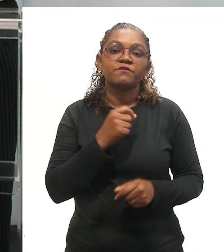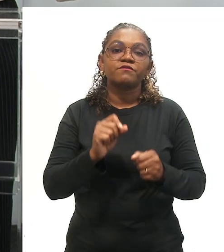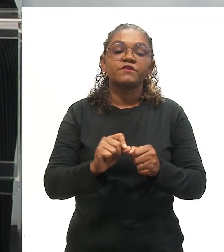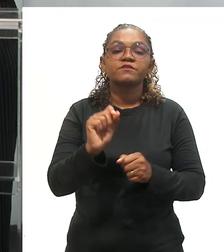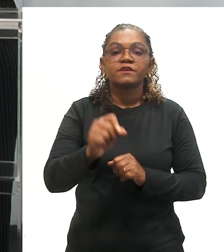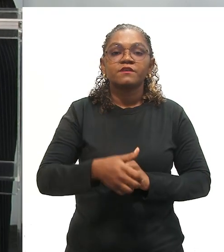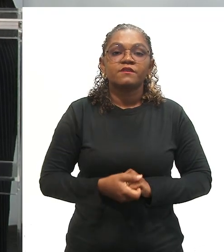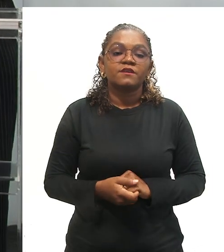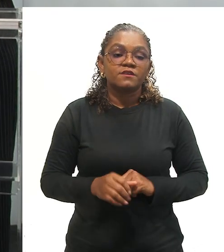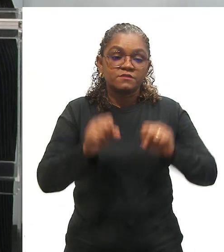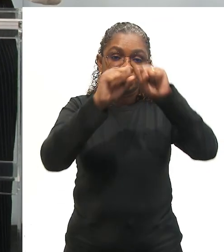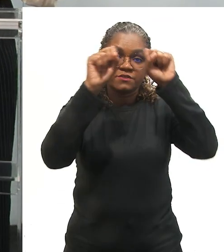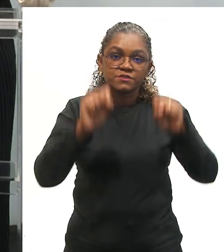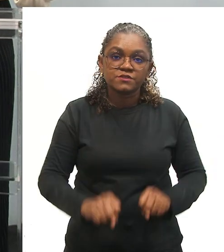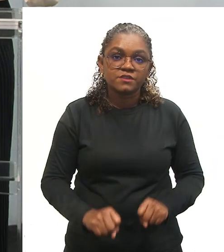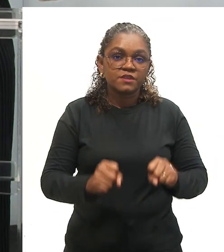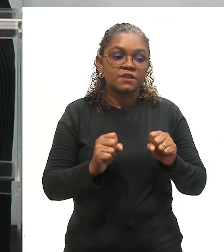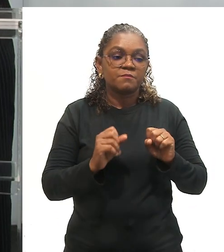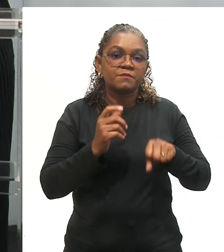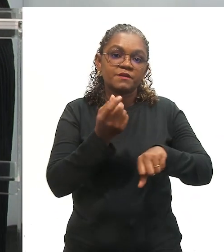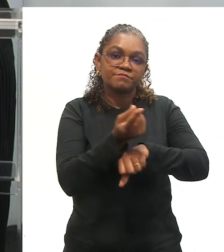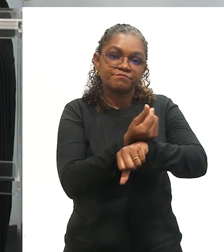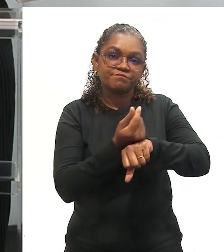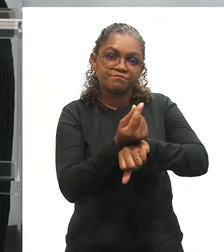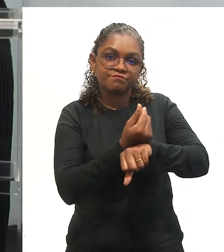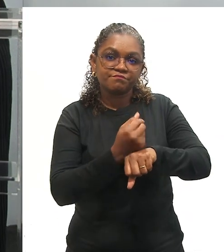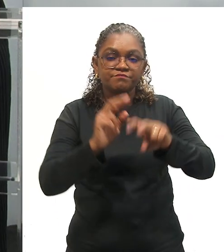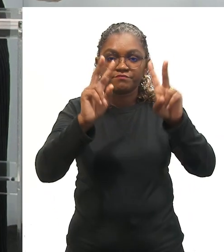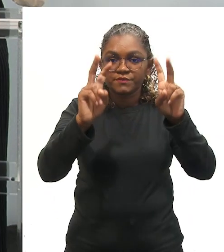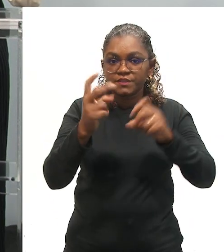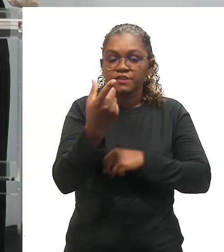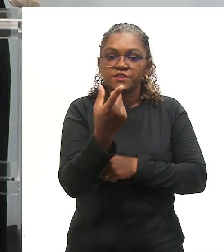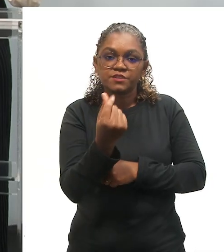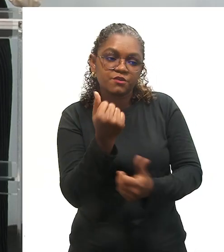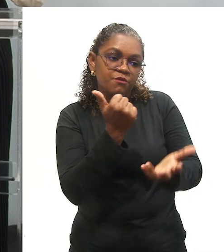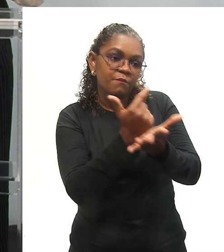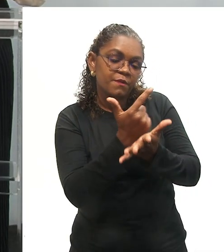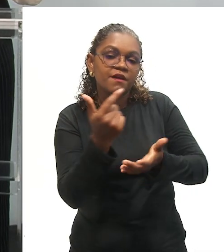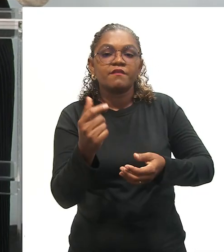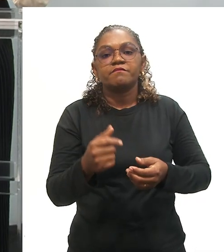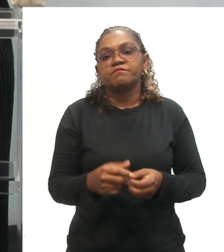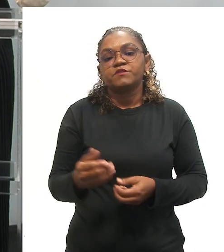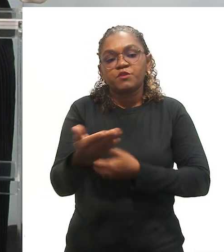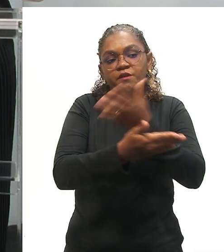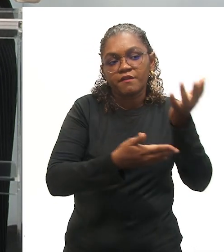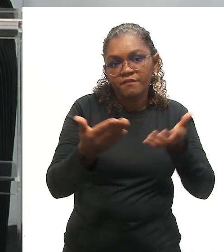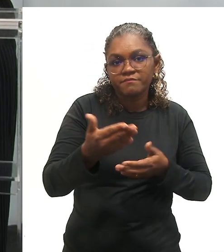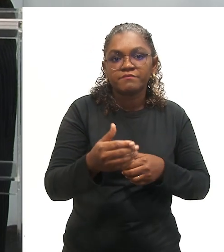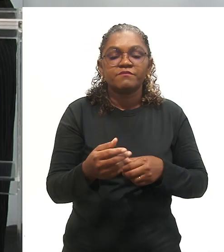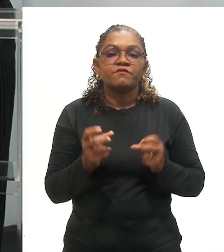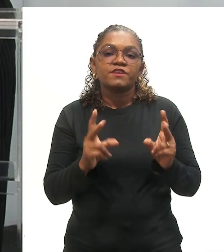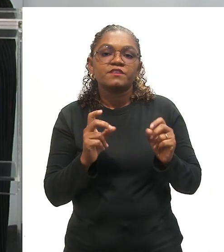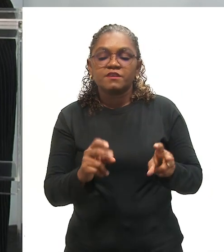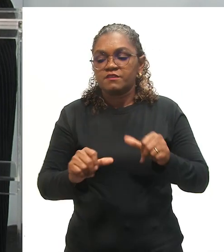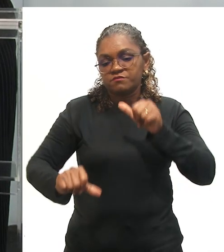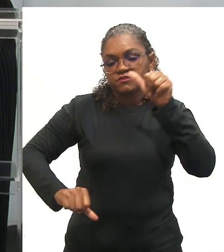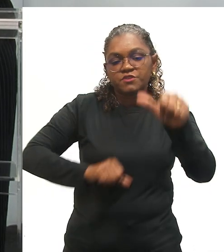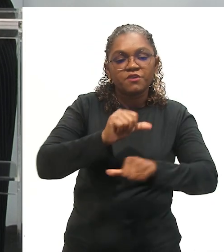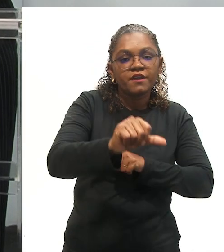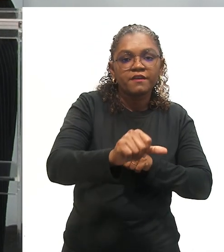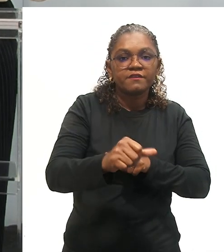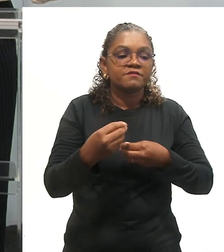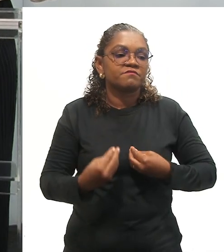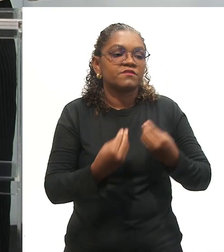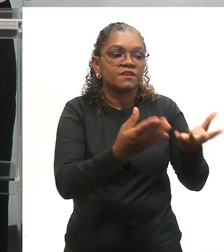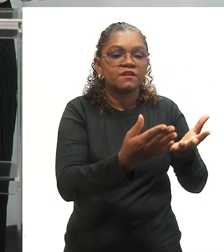sistema capitalista a sempre desejar mais e sempre desejar trocar as coisas que a gente tem tão bem. O dia que você tiver o telefone que você deseja, você